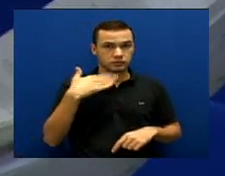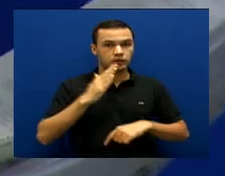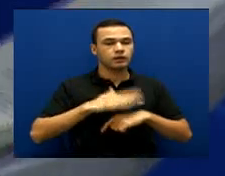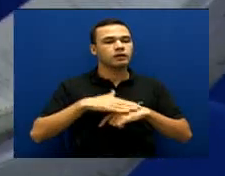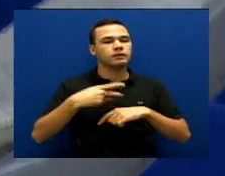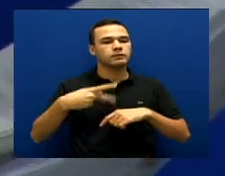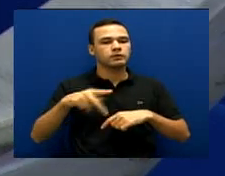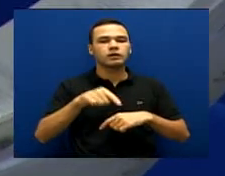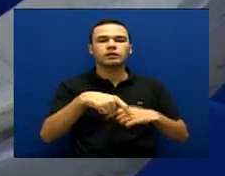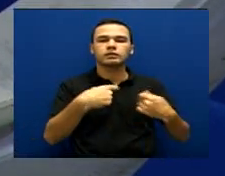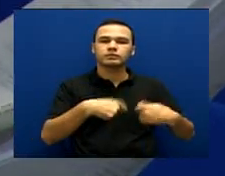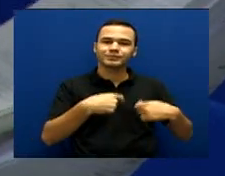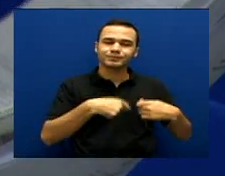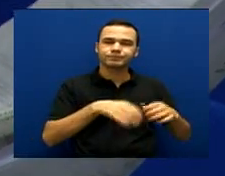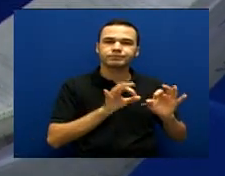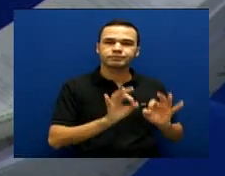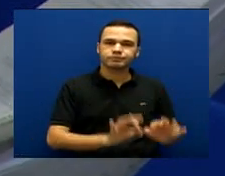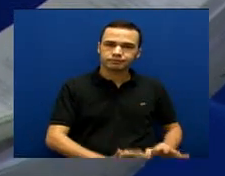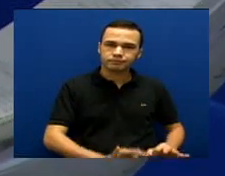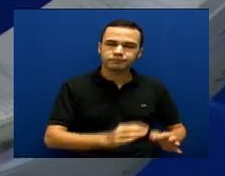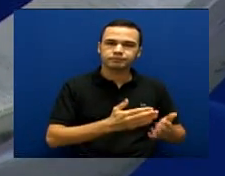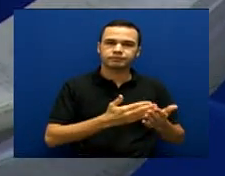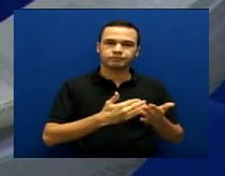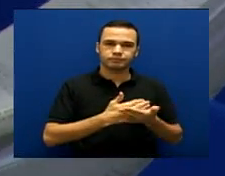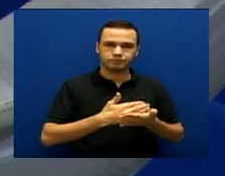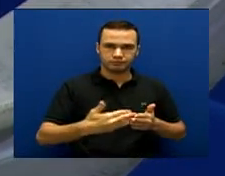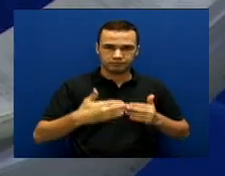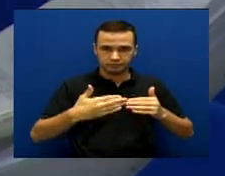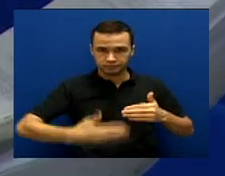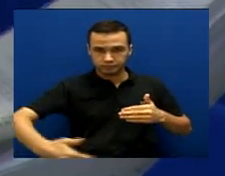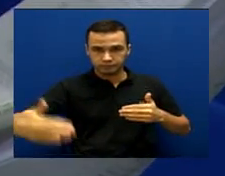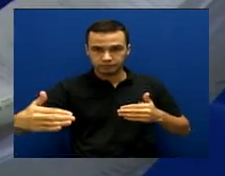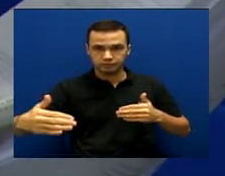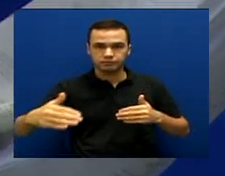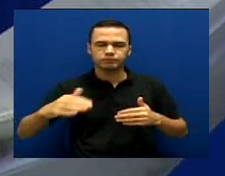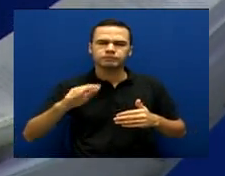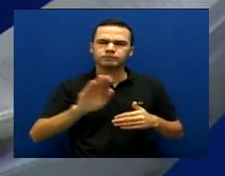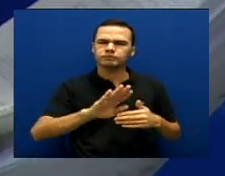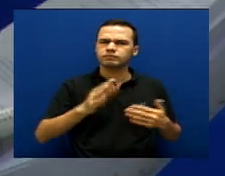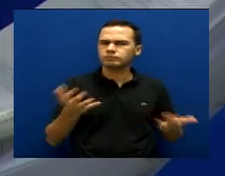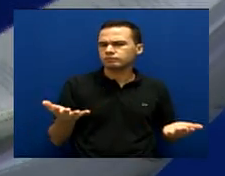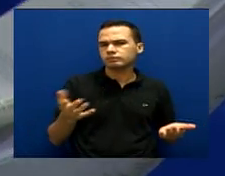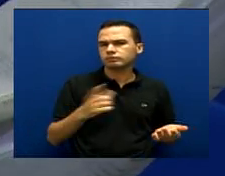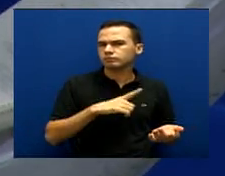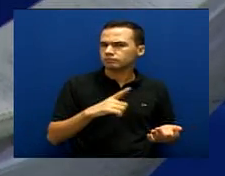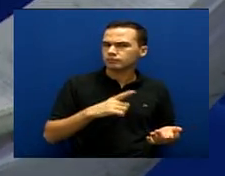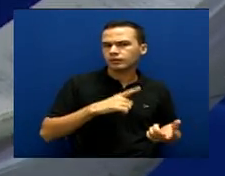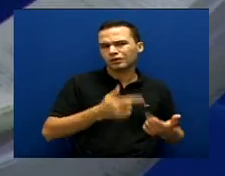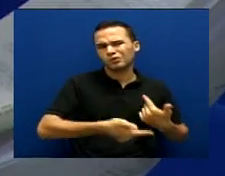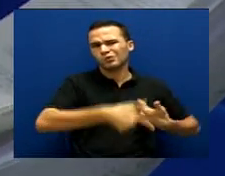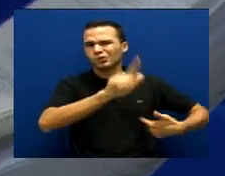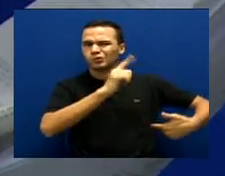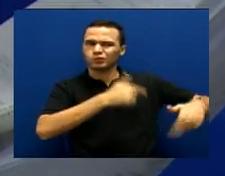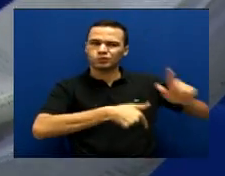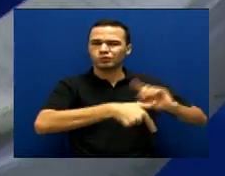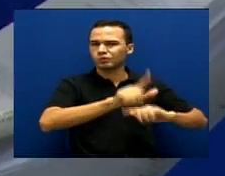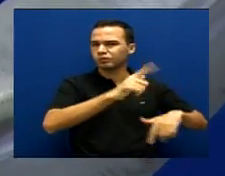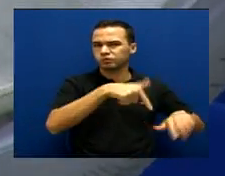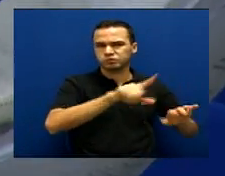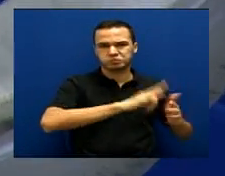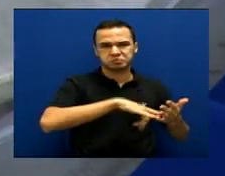obrigatório abertura do par alguém vai dizer mas existem outros processos